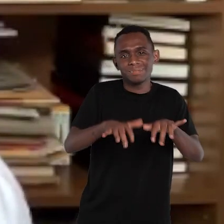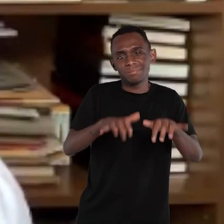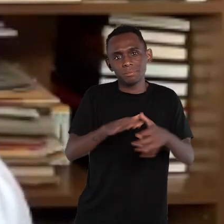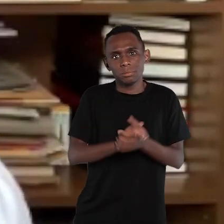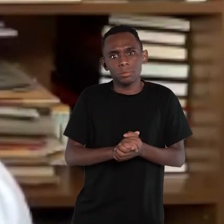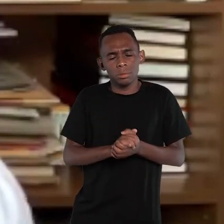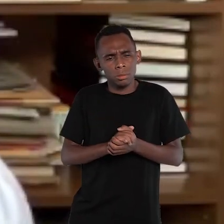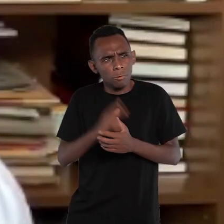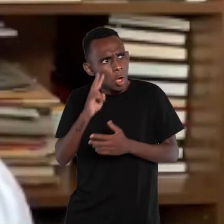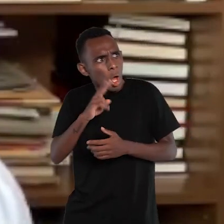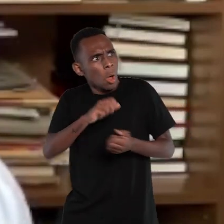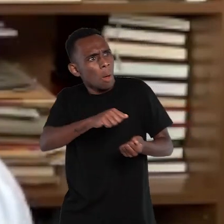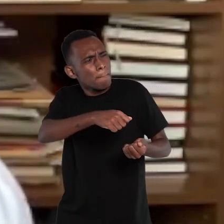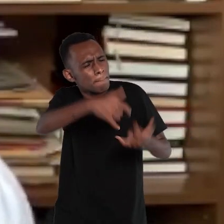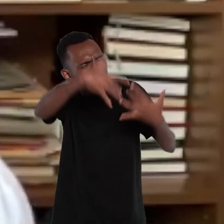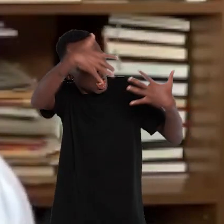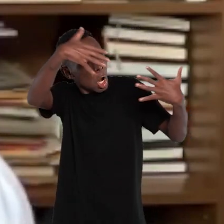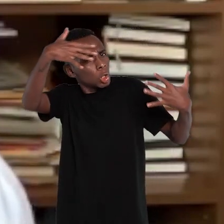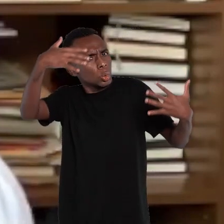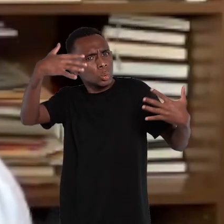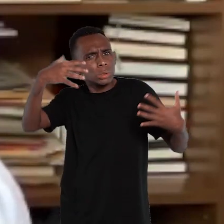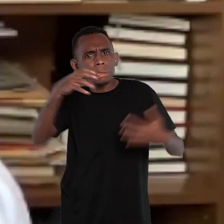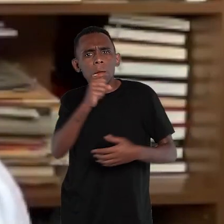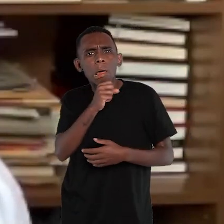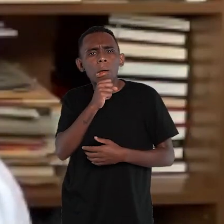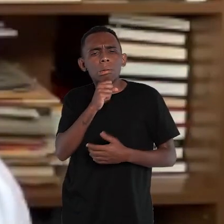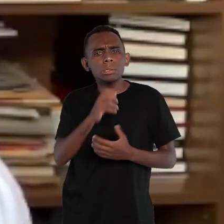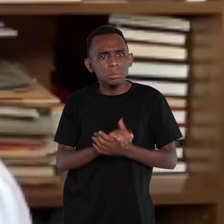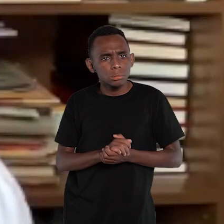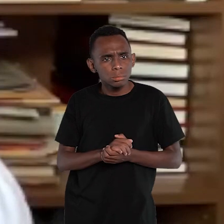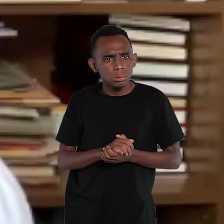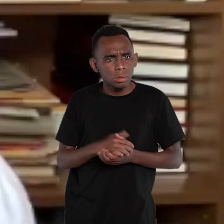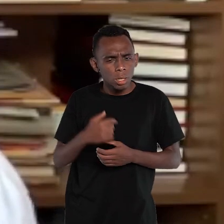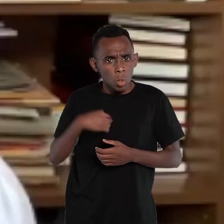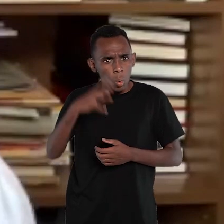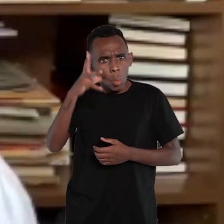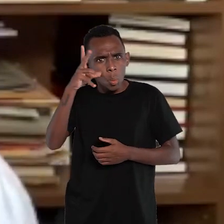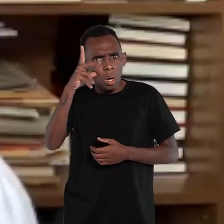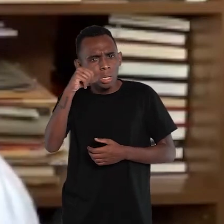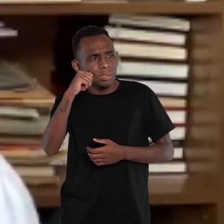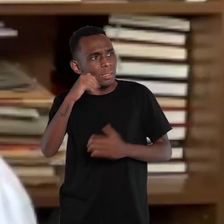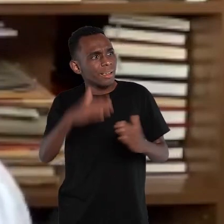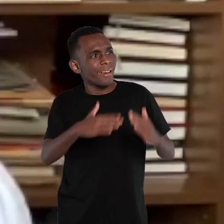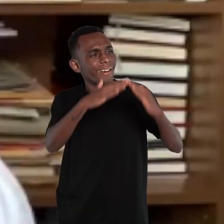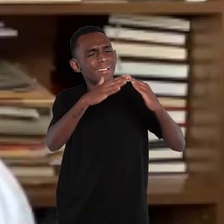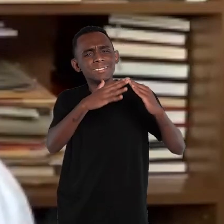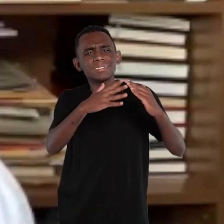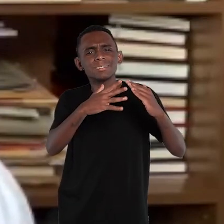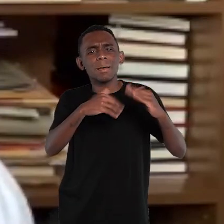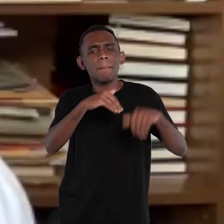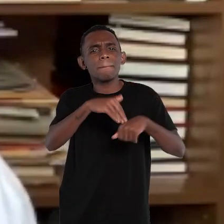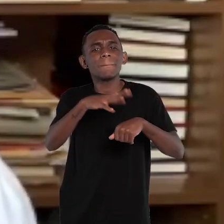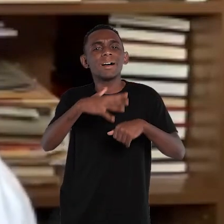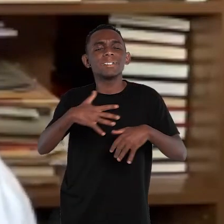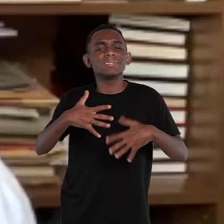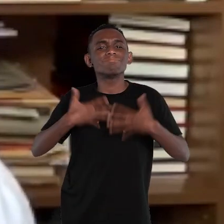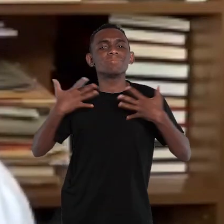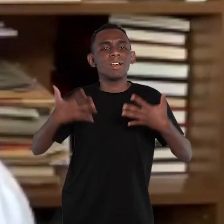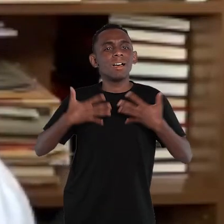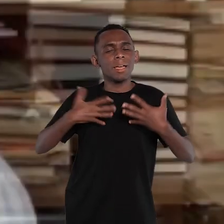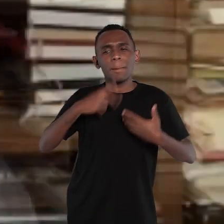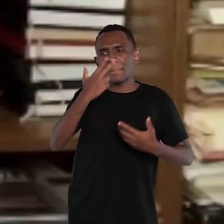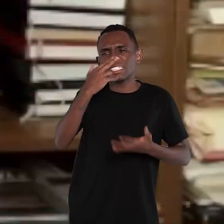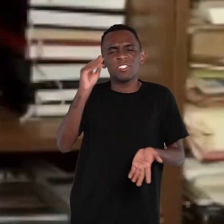Vi uma luz alaranjada, disse seu Maércio, o gago. Achei que a casa parecia até mais alegre naquilo que